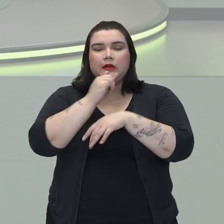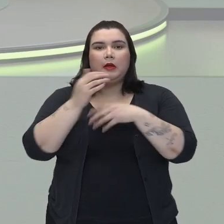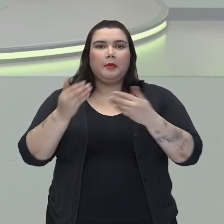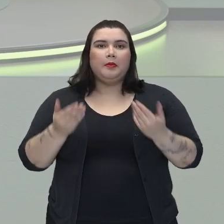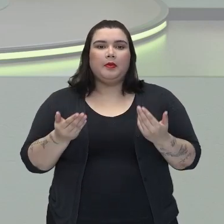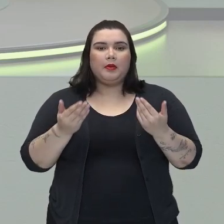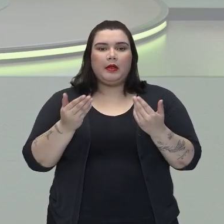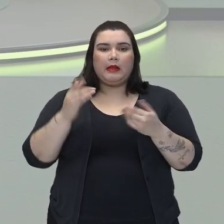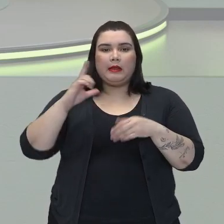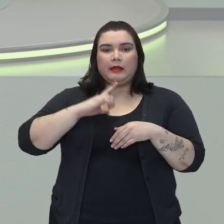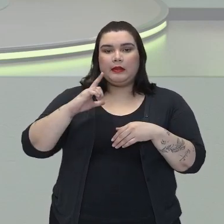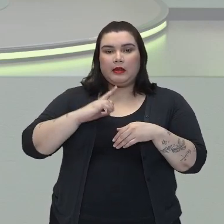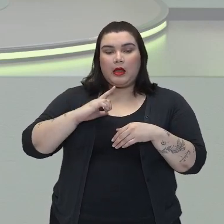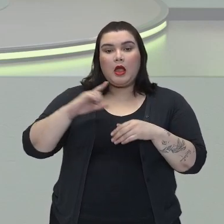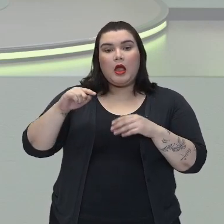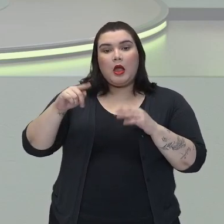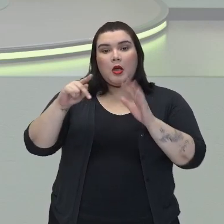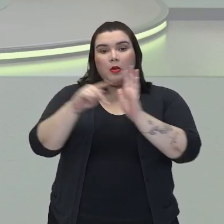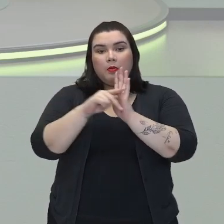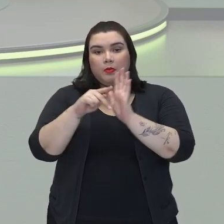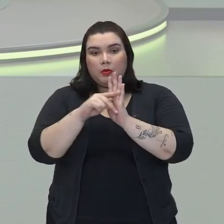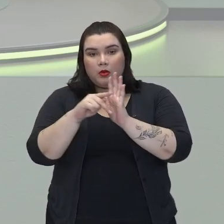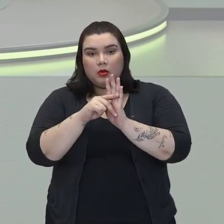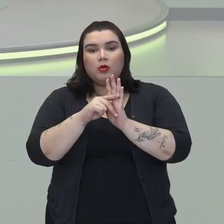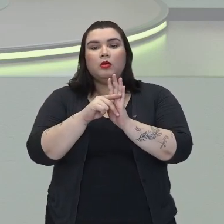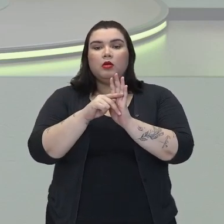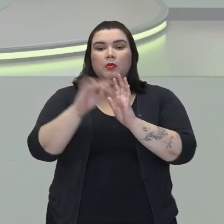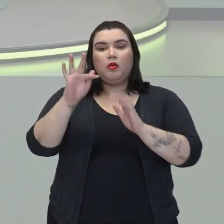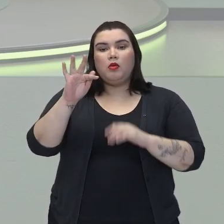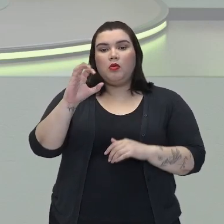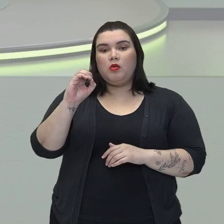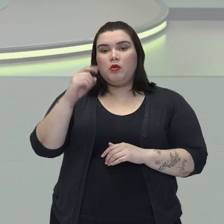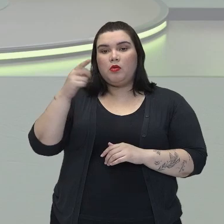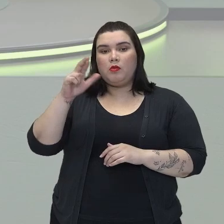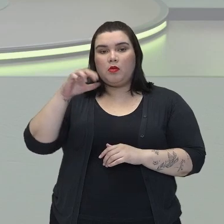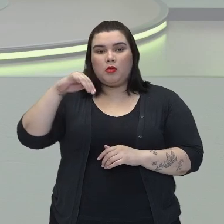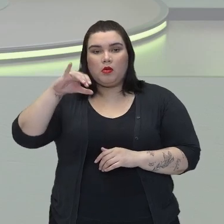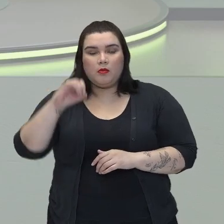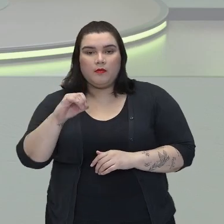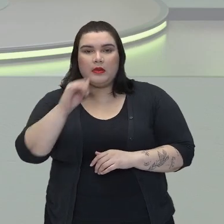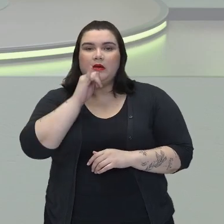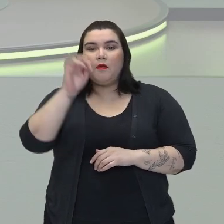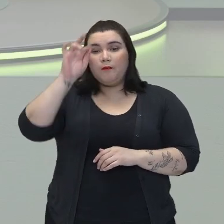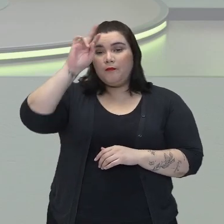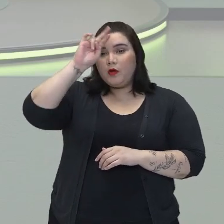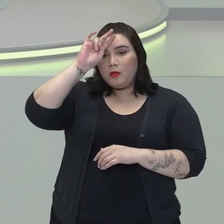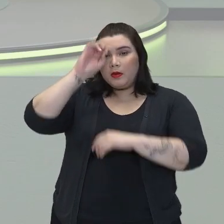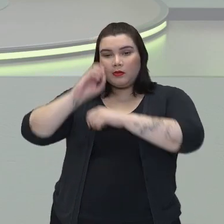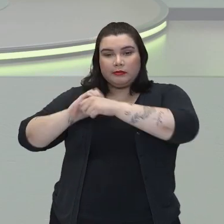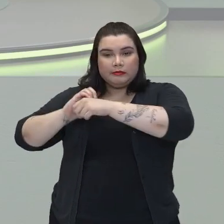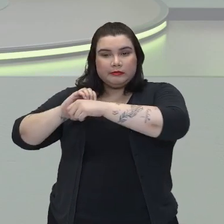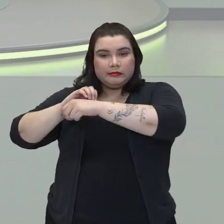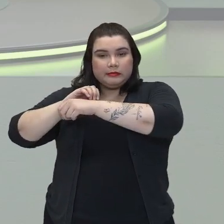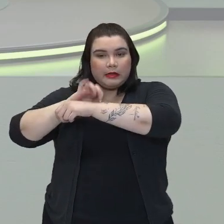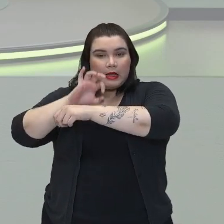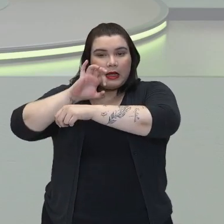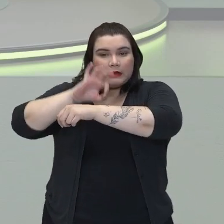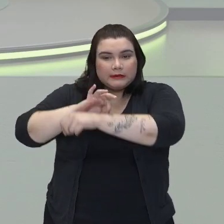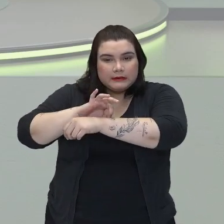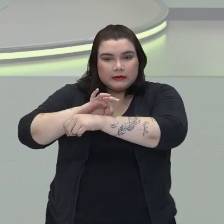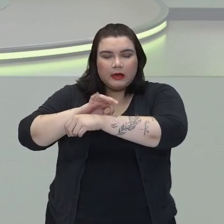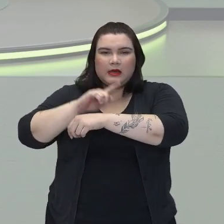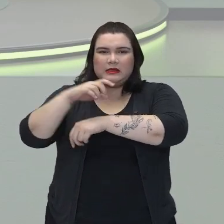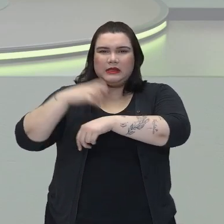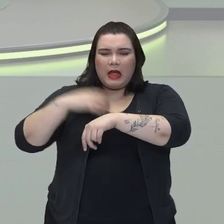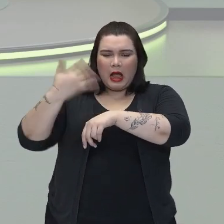exemplo, esse daqui é o ácido fórmico. Então, quando a formiguinha vai lá e ferra a sua mão, você sente